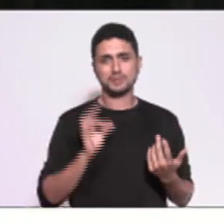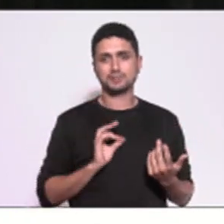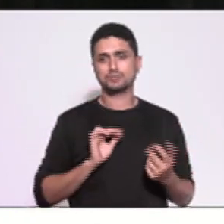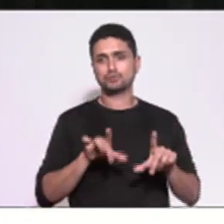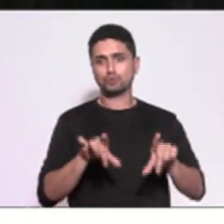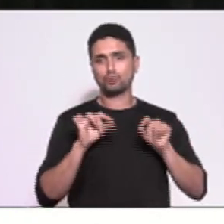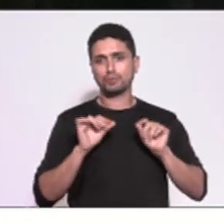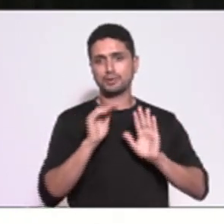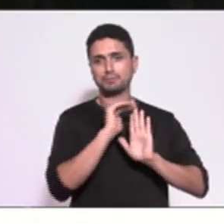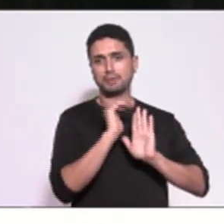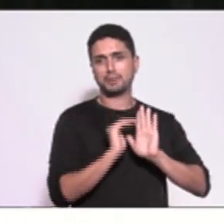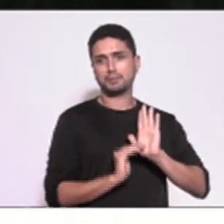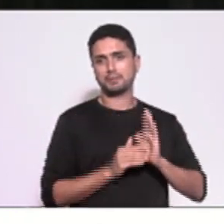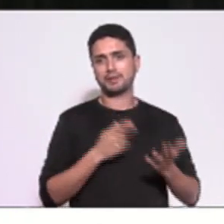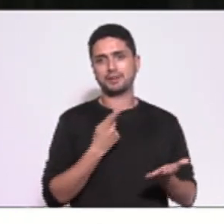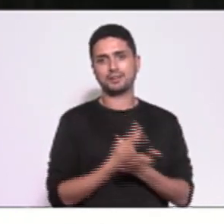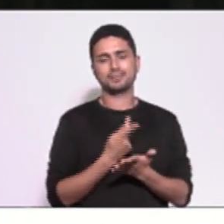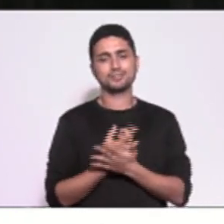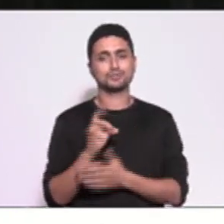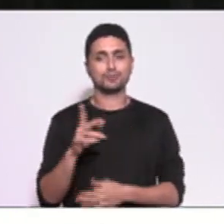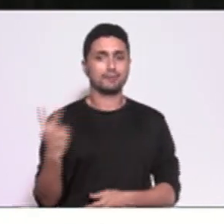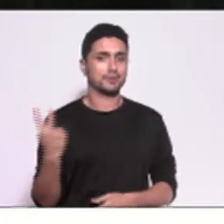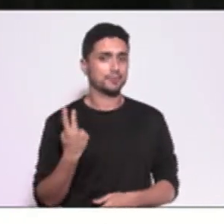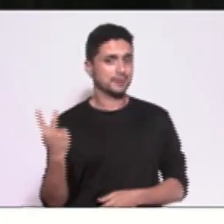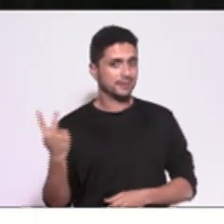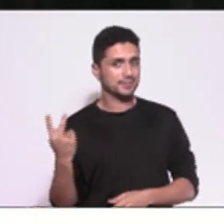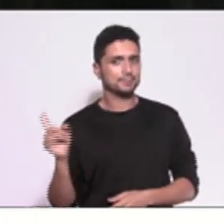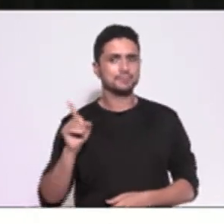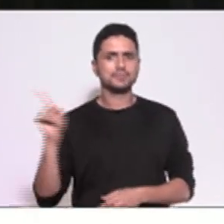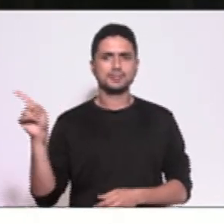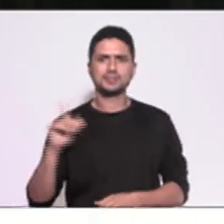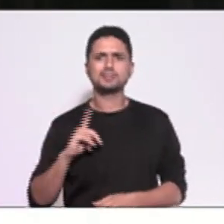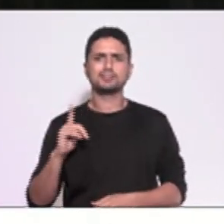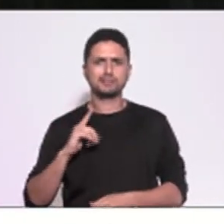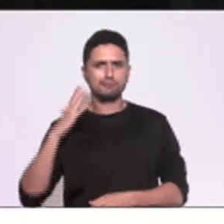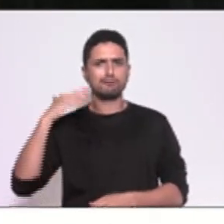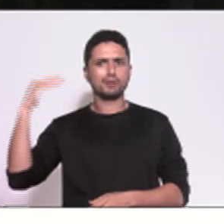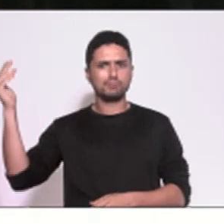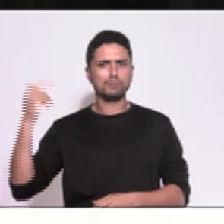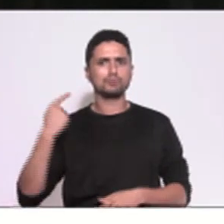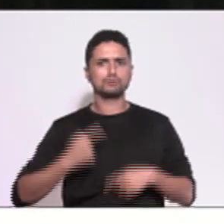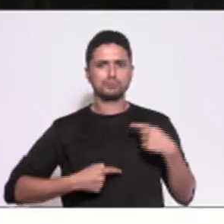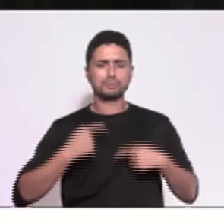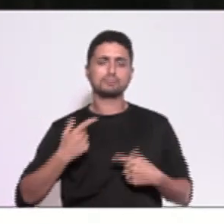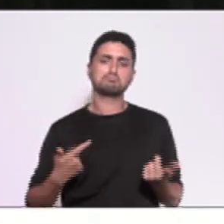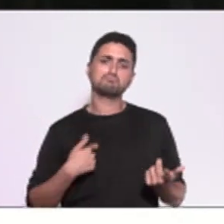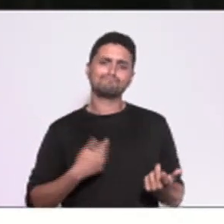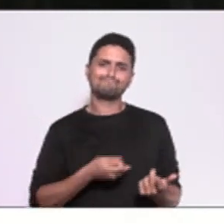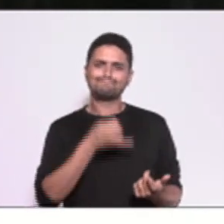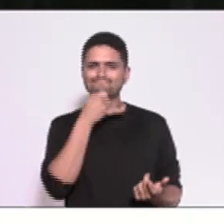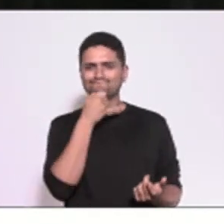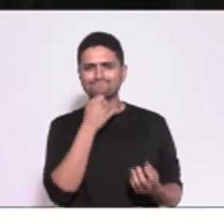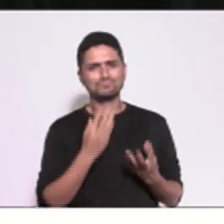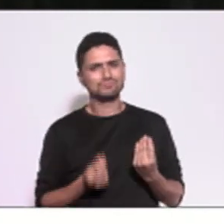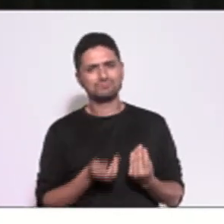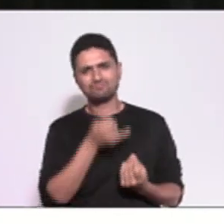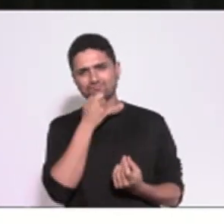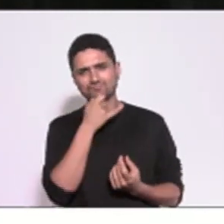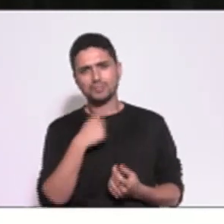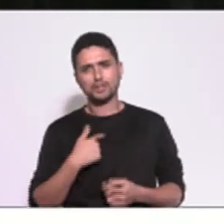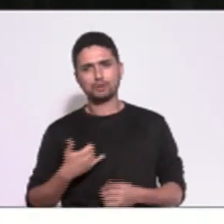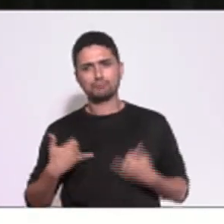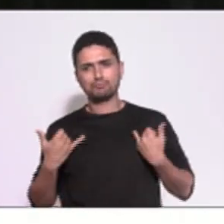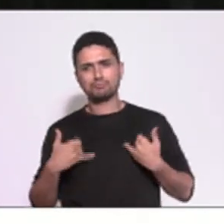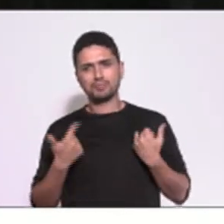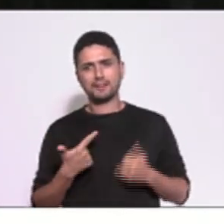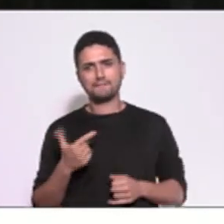tinha eu e ele no evento. E o Ronaldo estava no auge da sua caminhada política. E eu fiquei triste para burro. Eu tinha uns 20 anos de